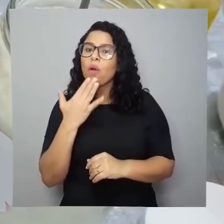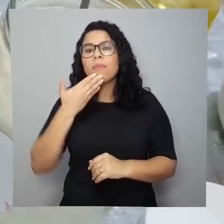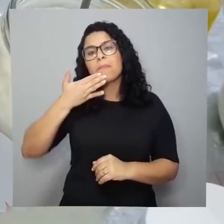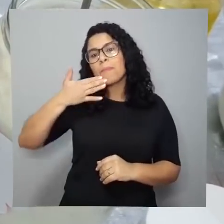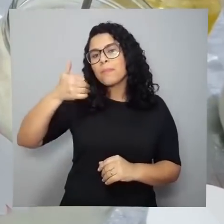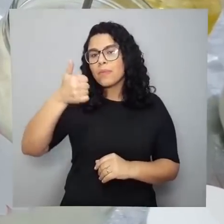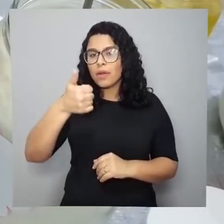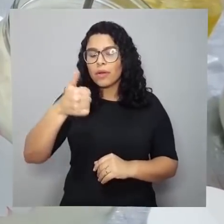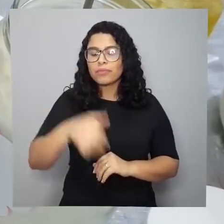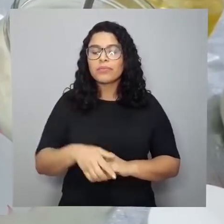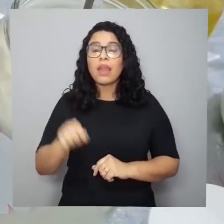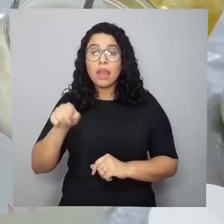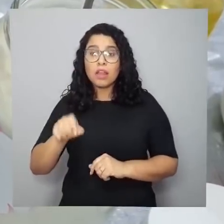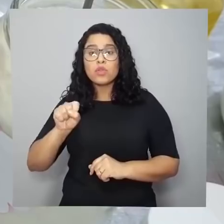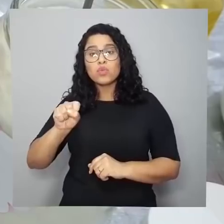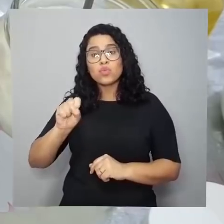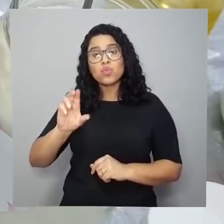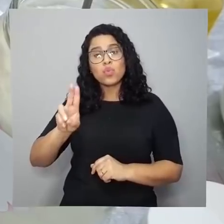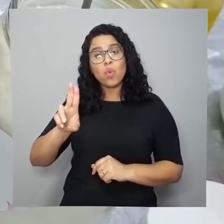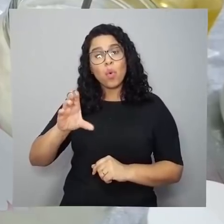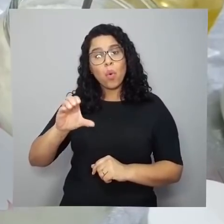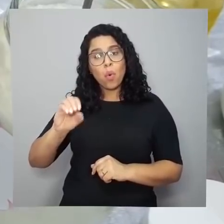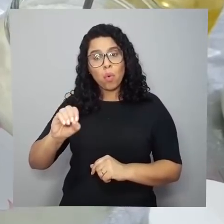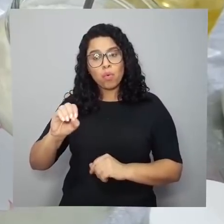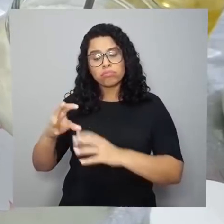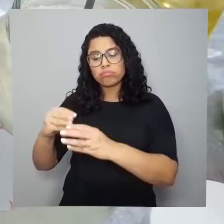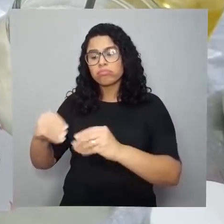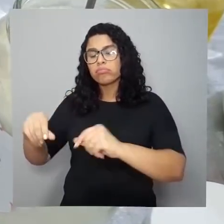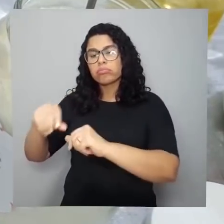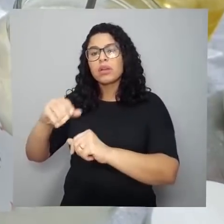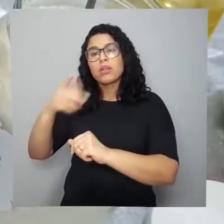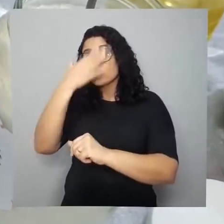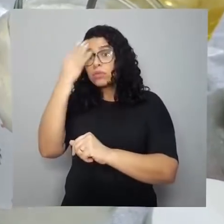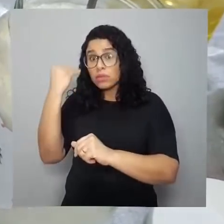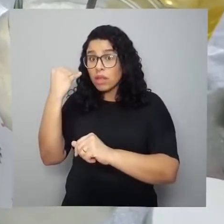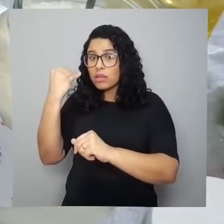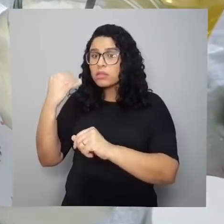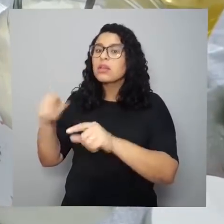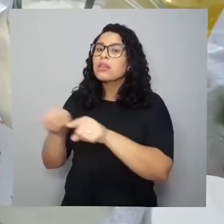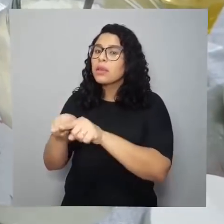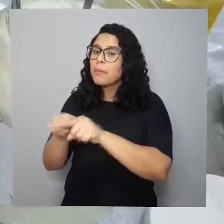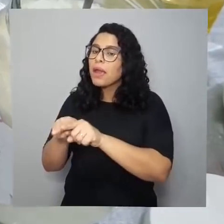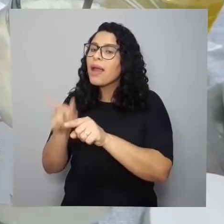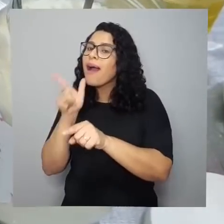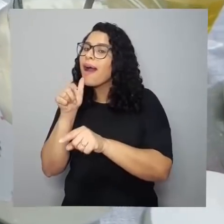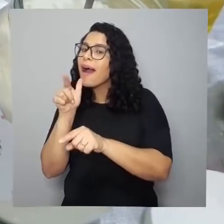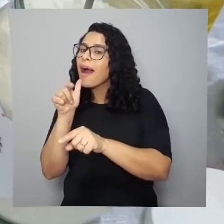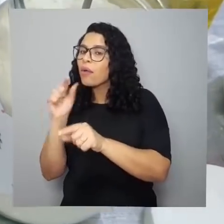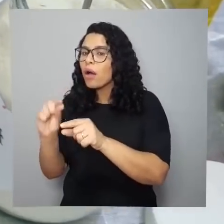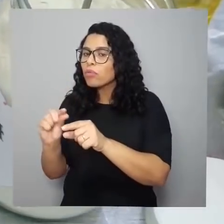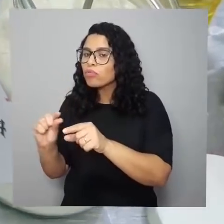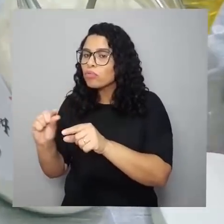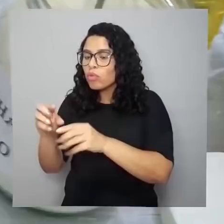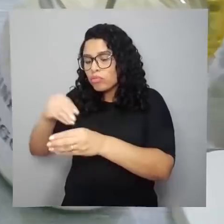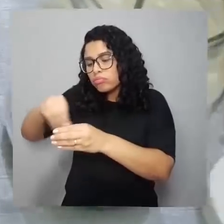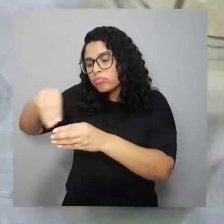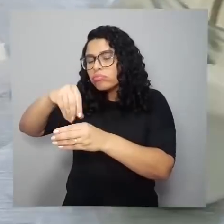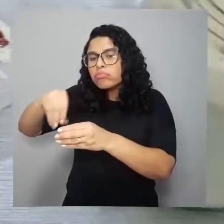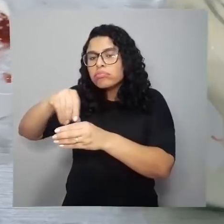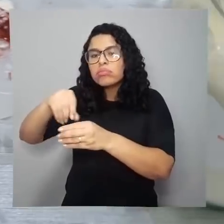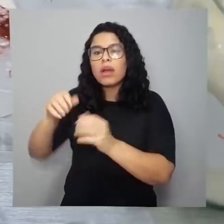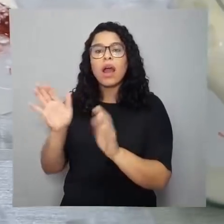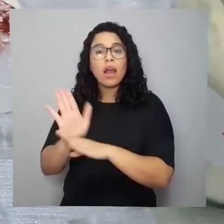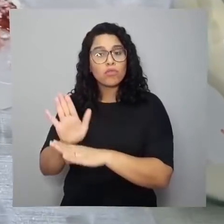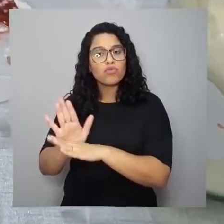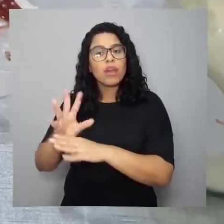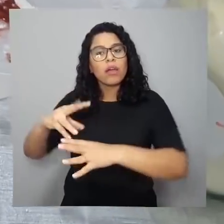Então, essa foi com o suco. Então, não esqueça, na hora que coloca o suco, coloca um pouquinho de água para dissolver o suco. Eu vou